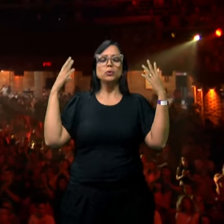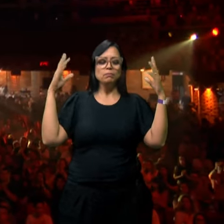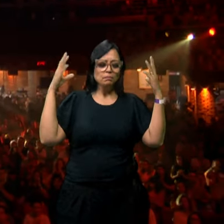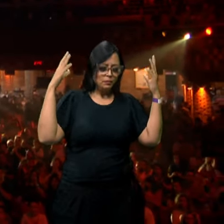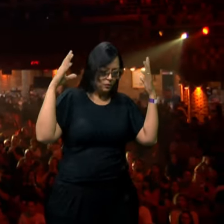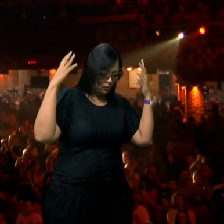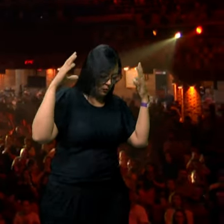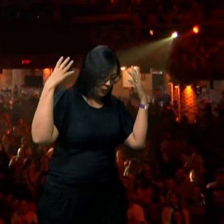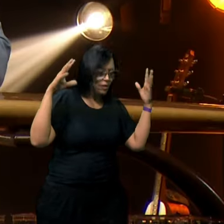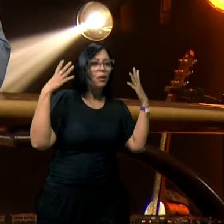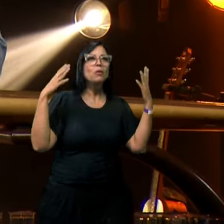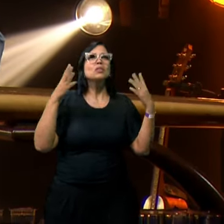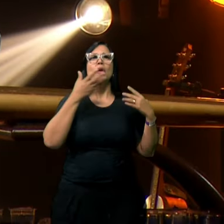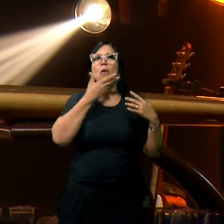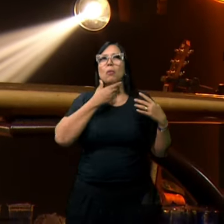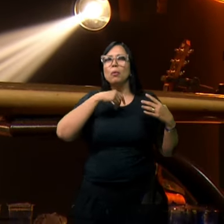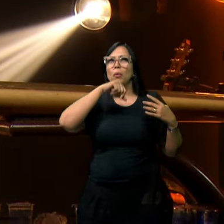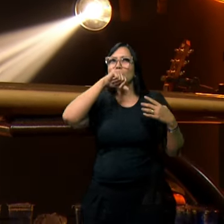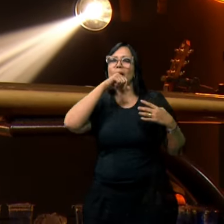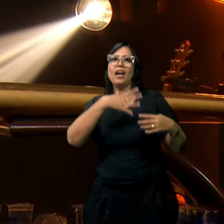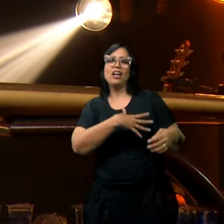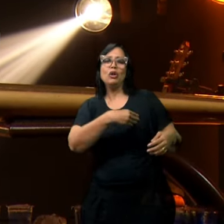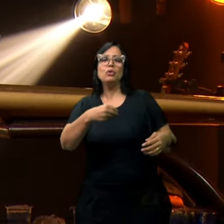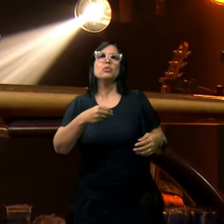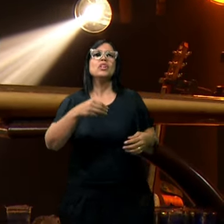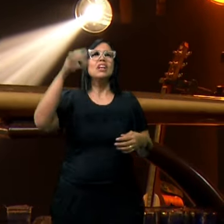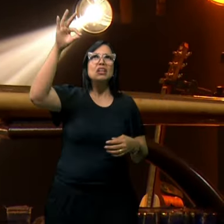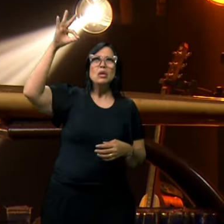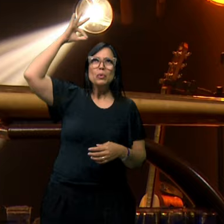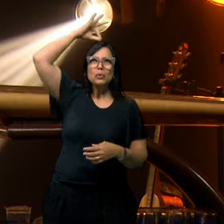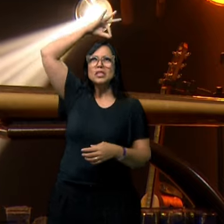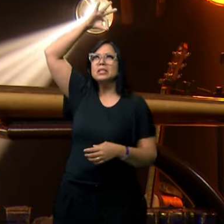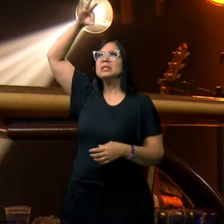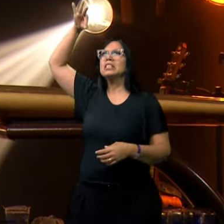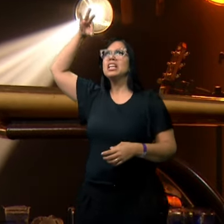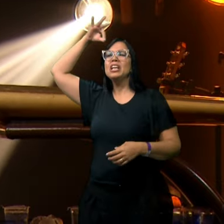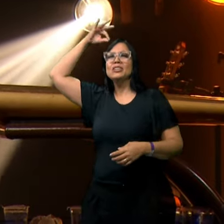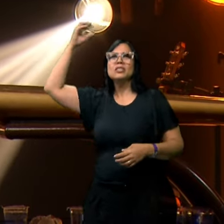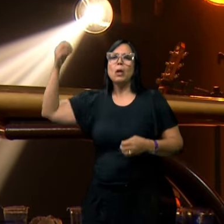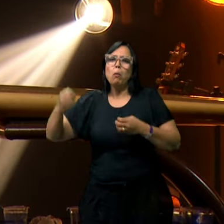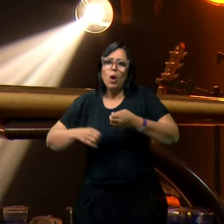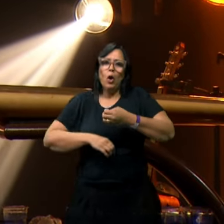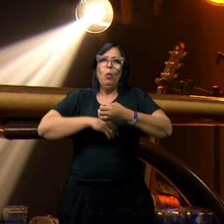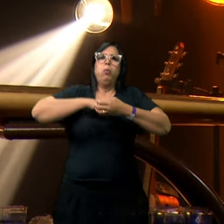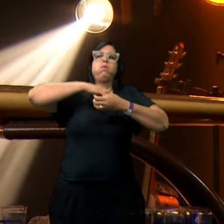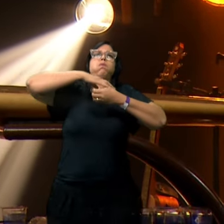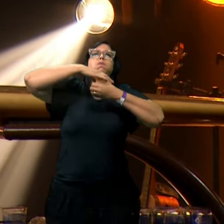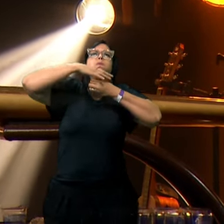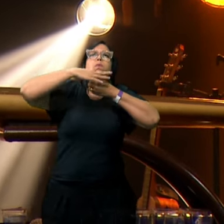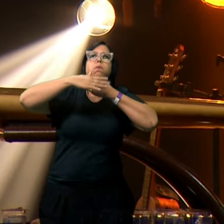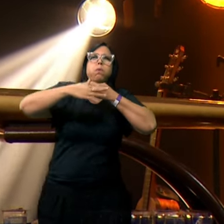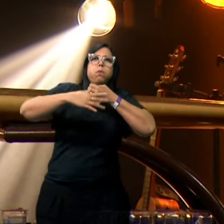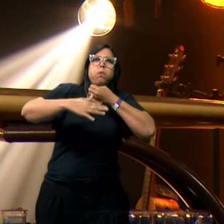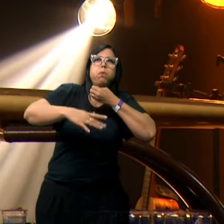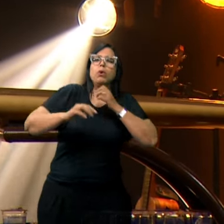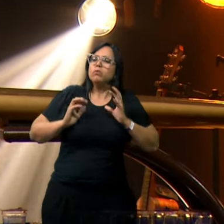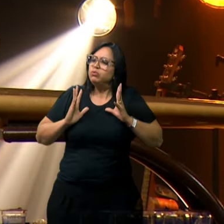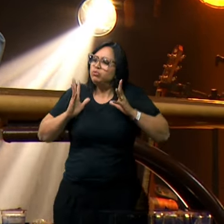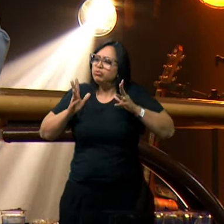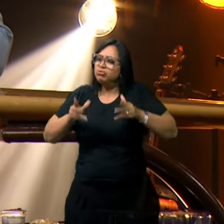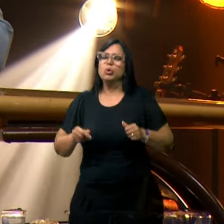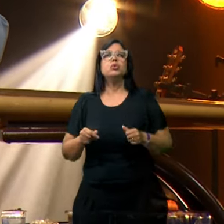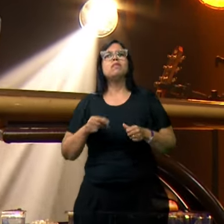O Pai, o Filho e o Espírito estão cheios. Olha, tudo